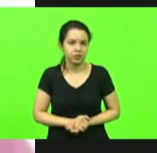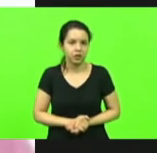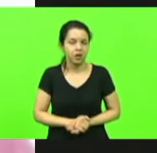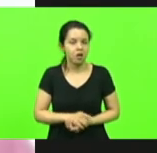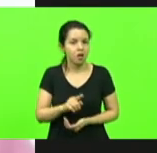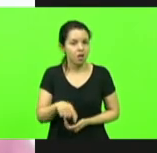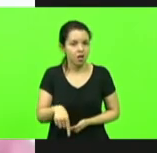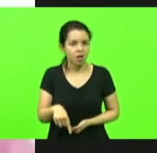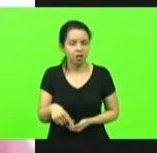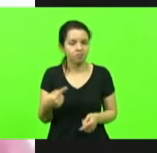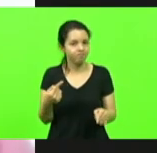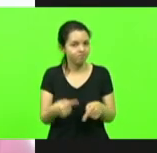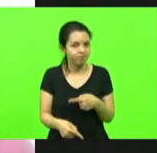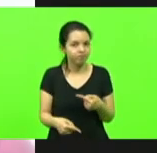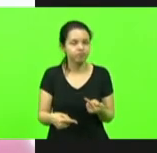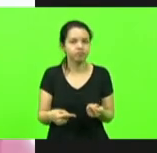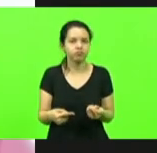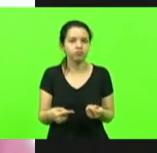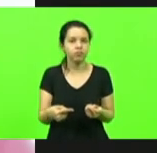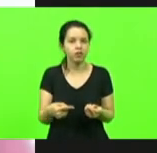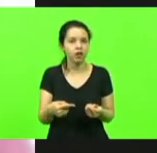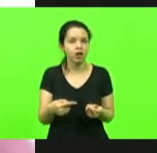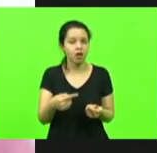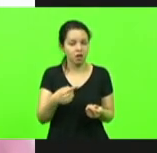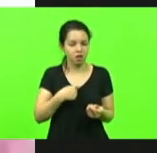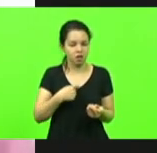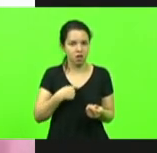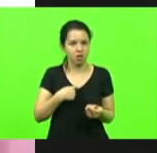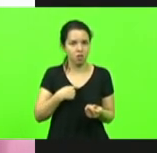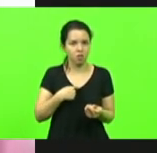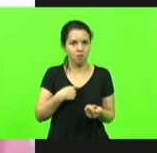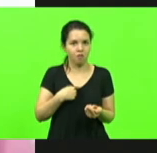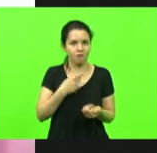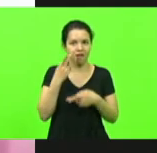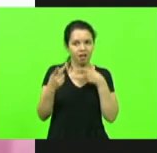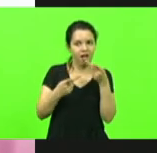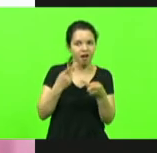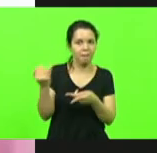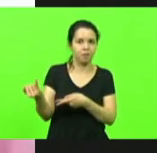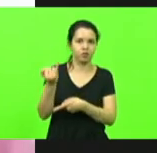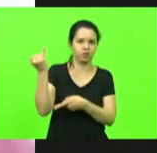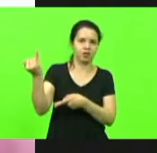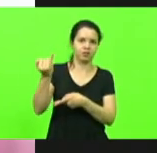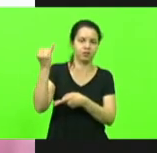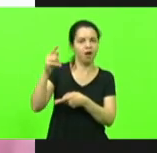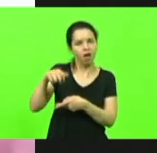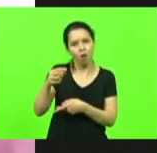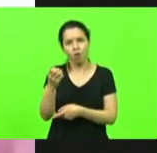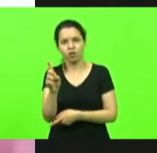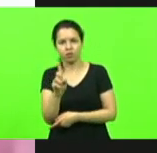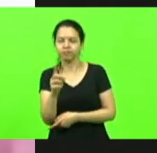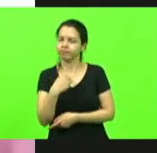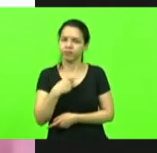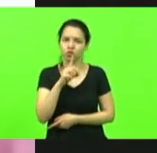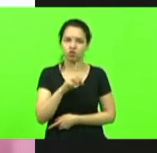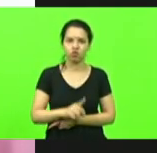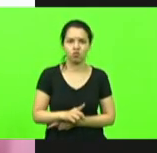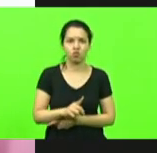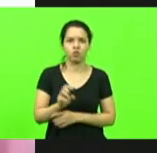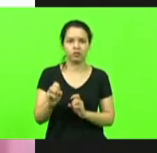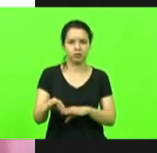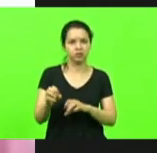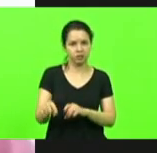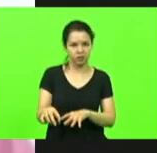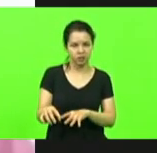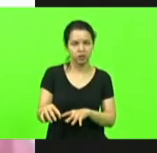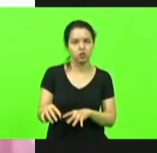desonesto da minha parte aqui questionar a importância, né? Como diretora de ensino, como o deputado colocou, nós